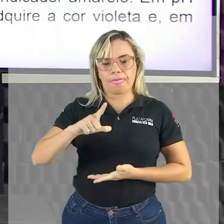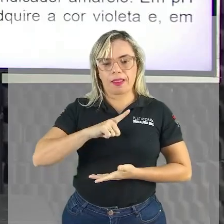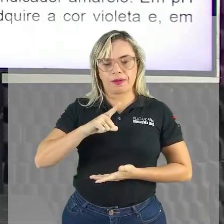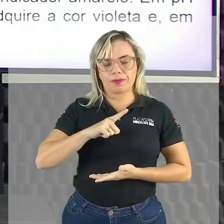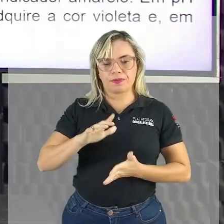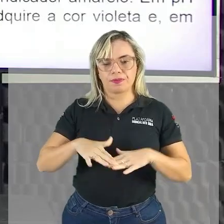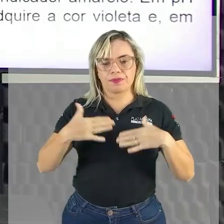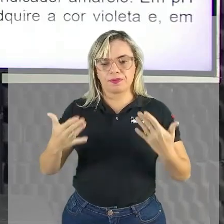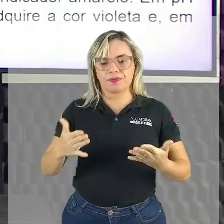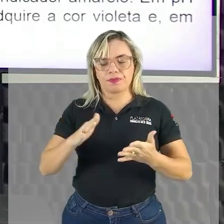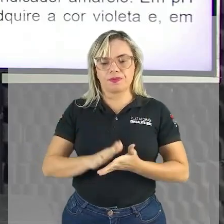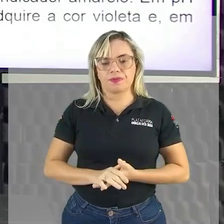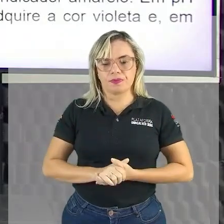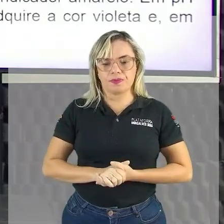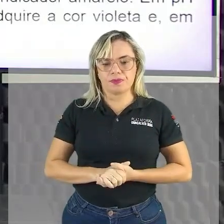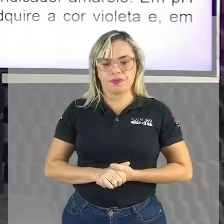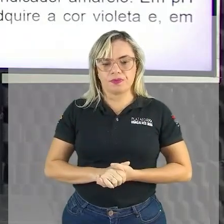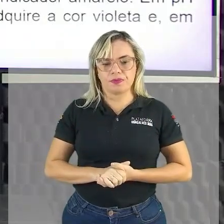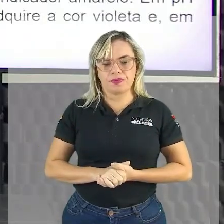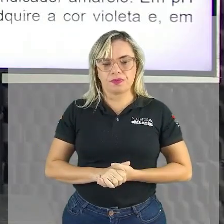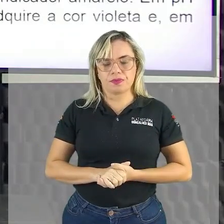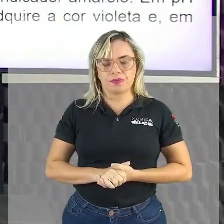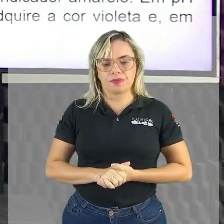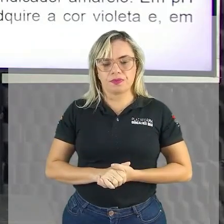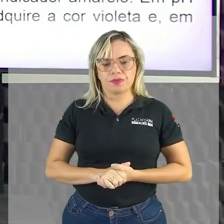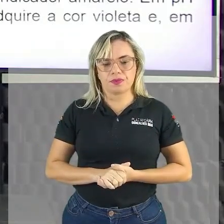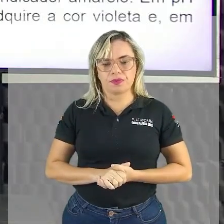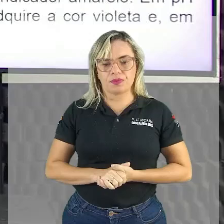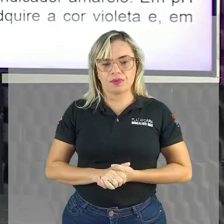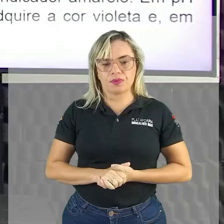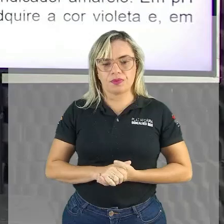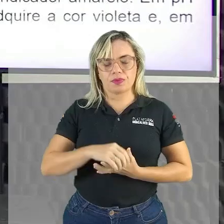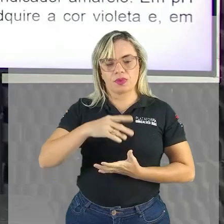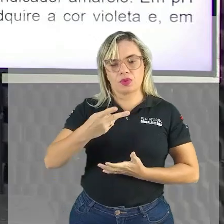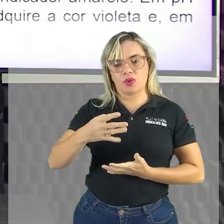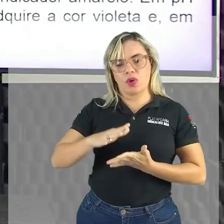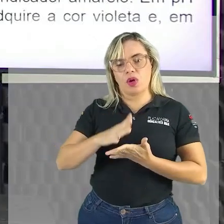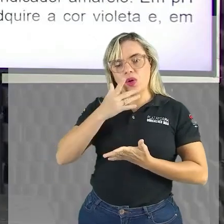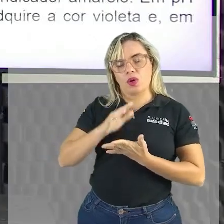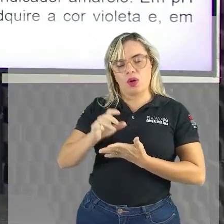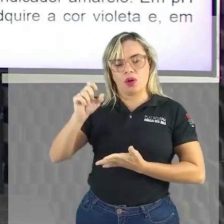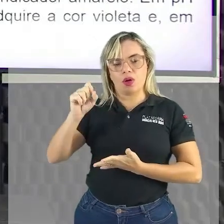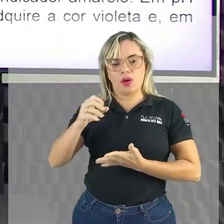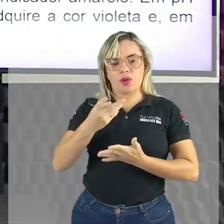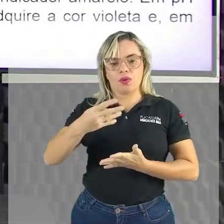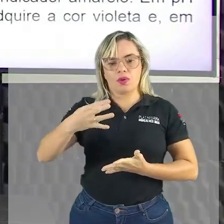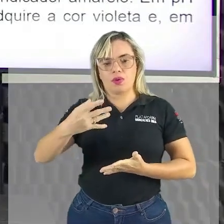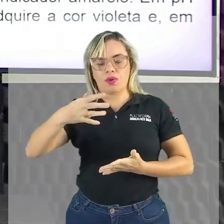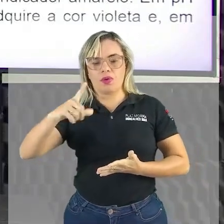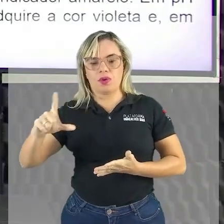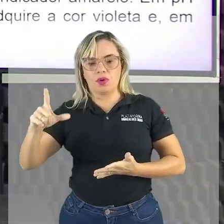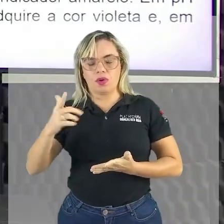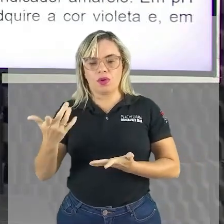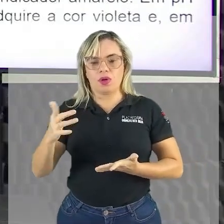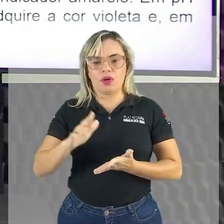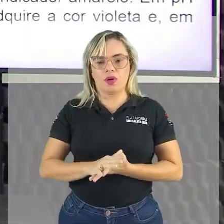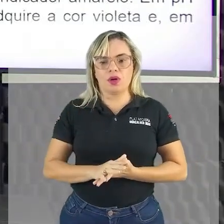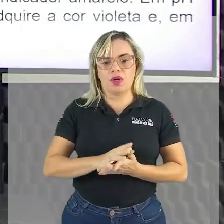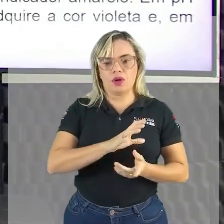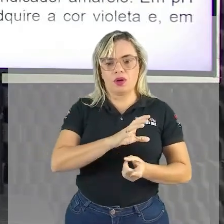tá aí o azul de bromofenol. A presença de agentes oxidantes provoca a descoloração do indicador,